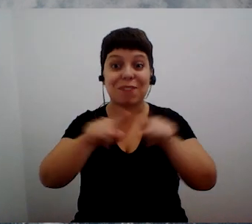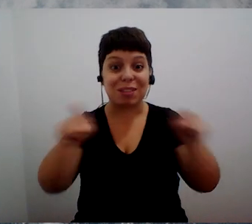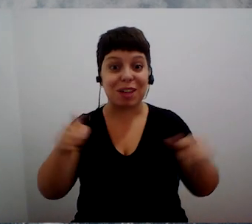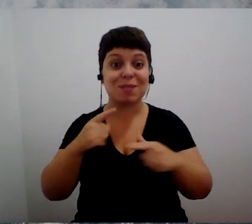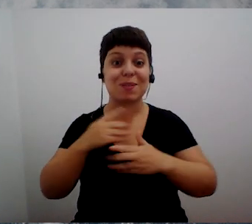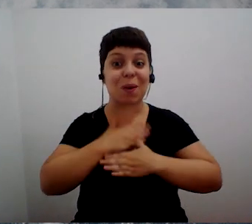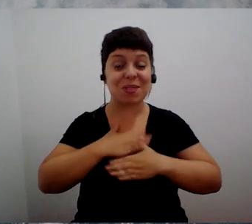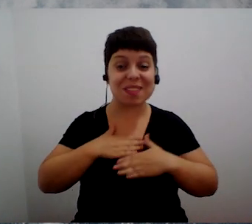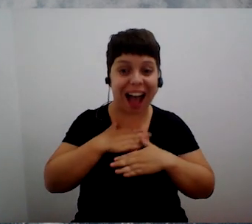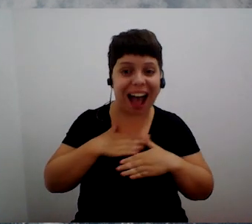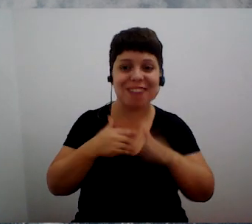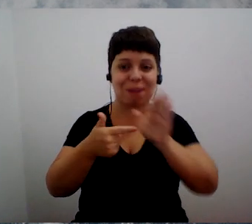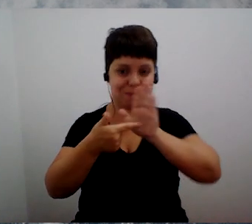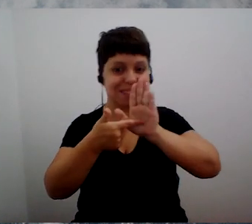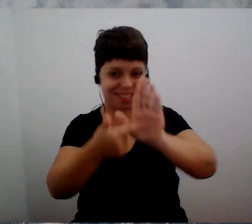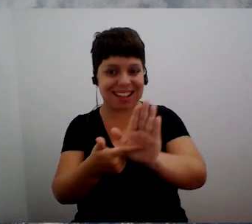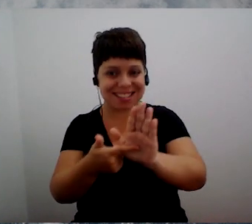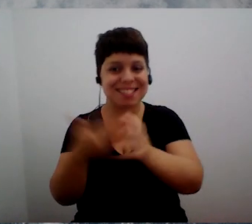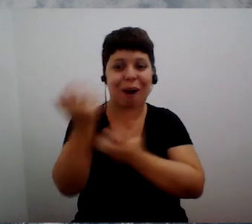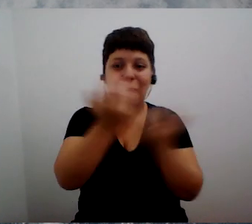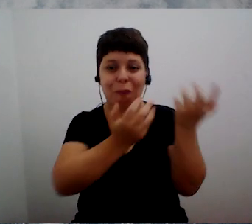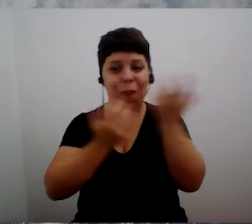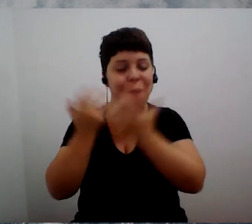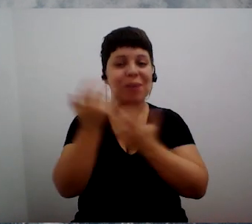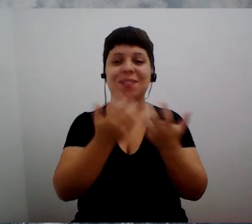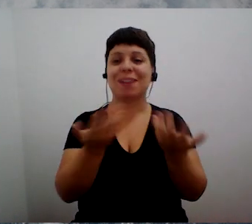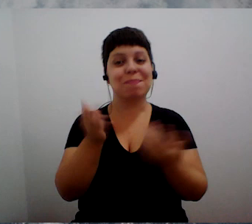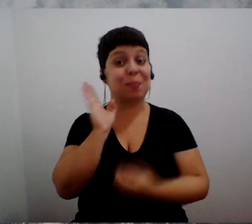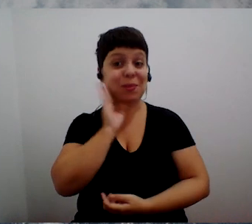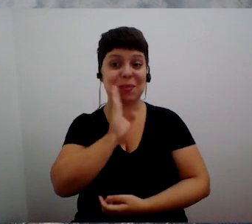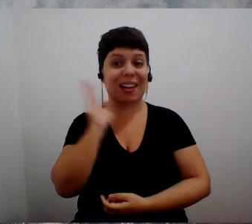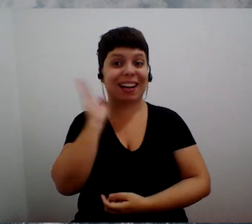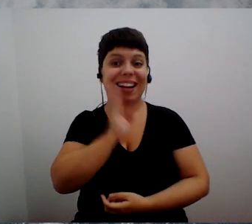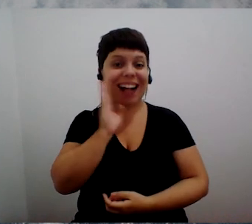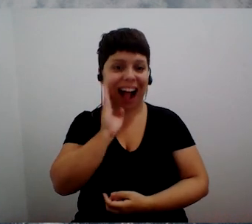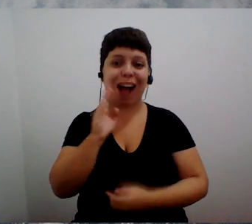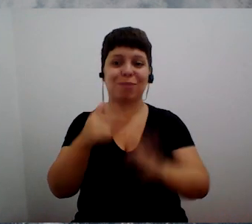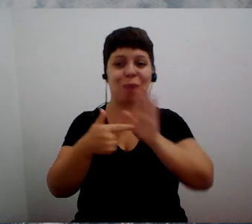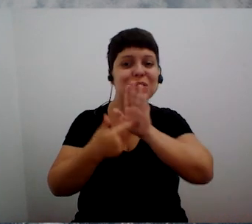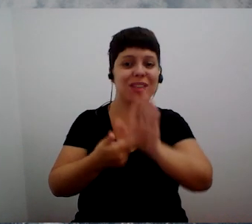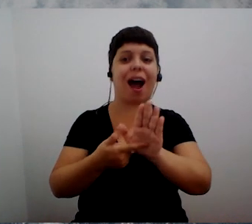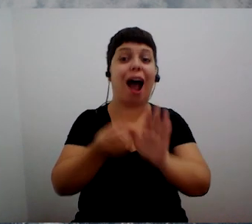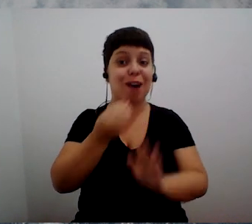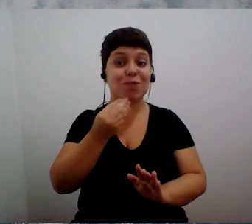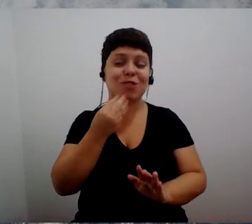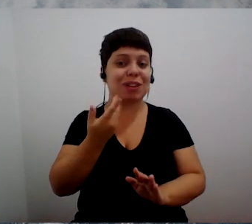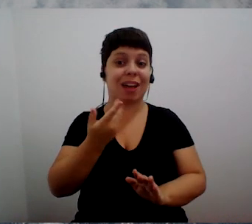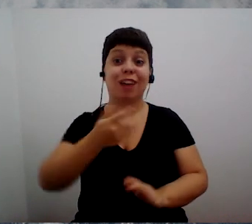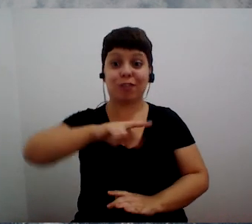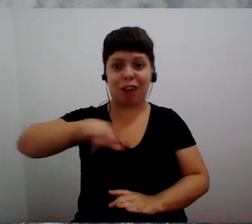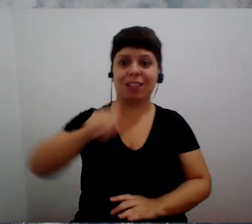Pessoal, espero que vocês tenham gostado da atividade, da apresentação. É fantástico a gente ter a oportunidade de ter essas